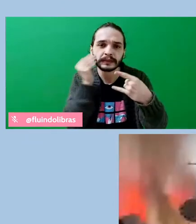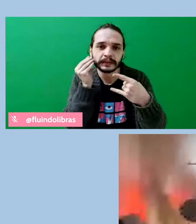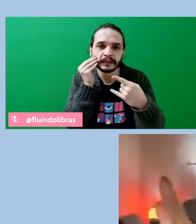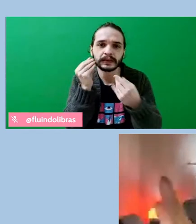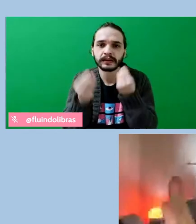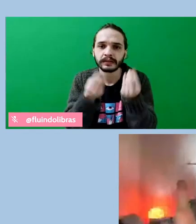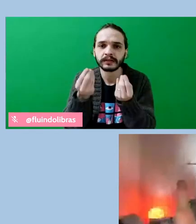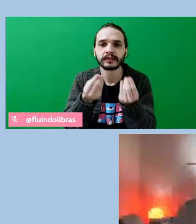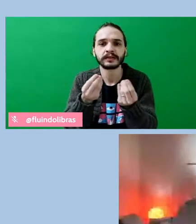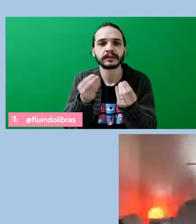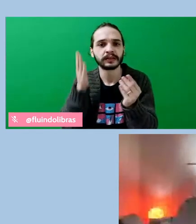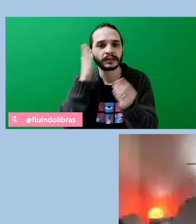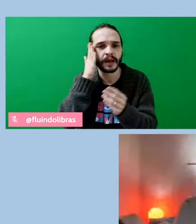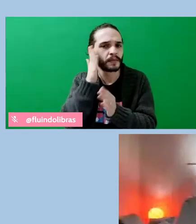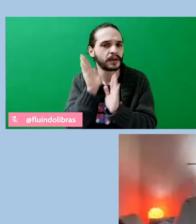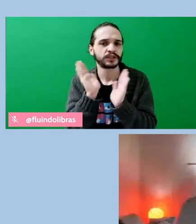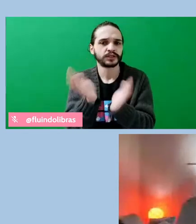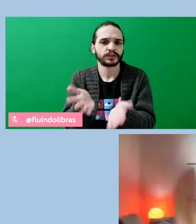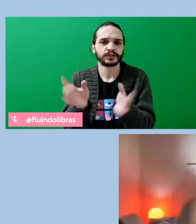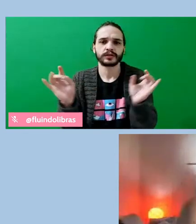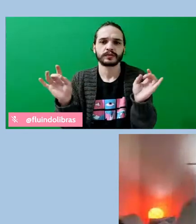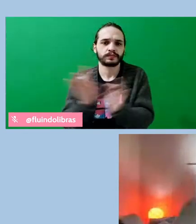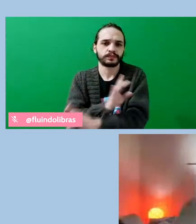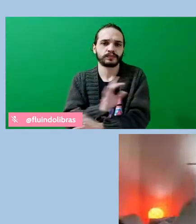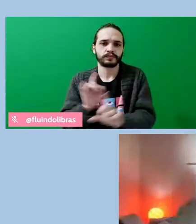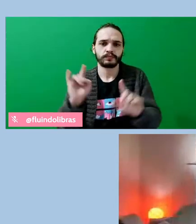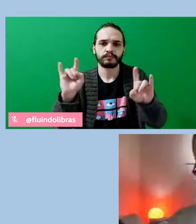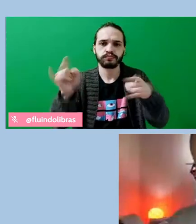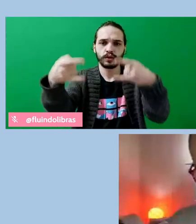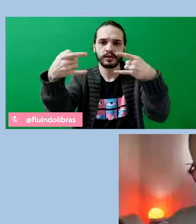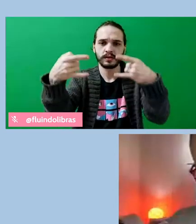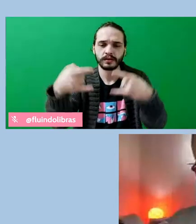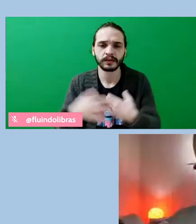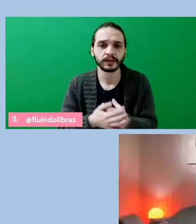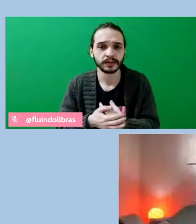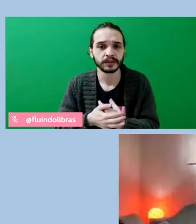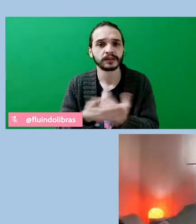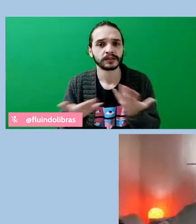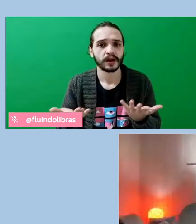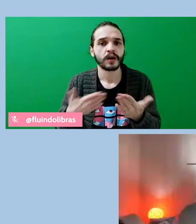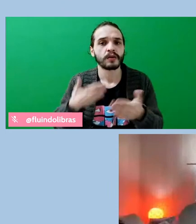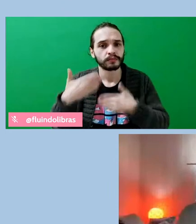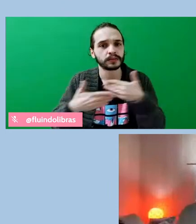sabia que a peça era isso. Então, foi muito concentrado. A gente tinha que